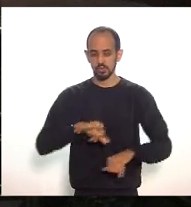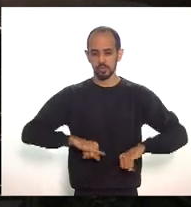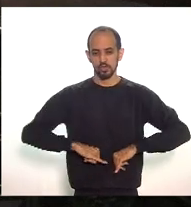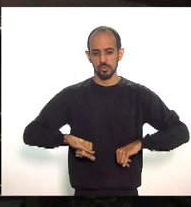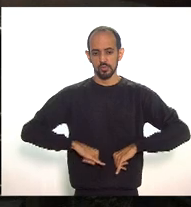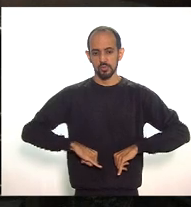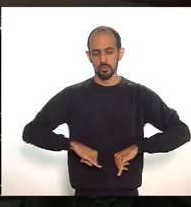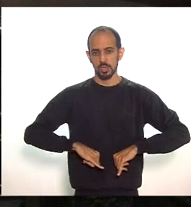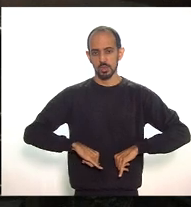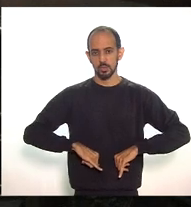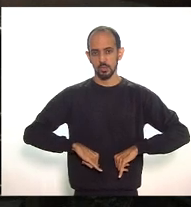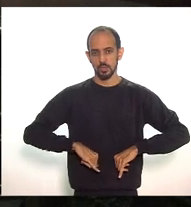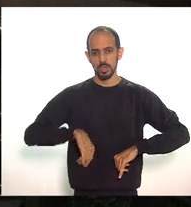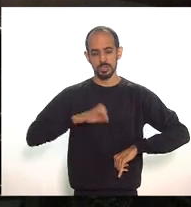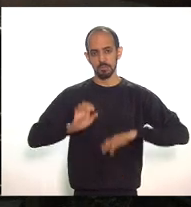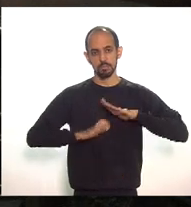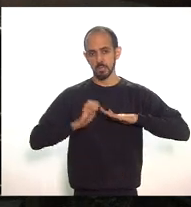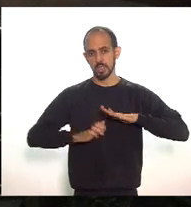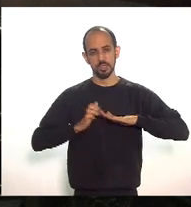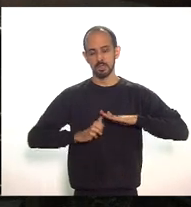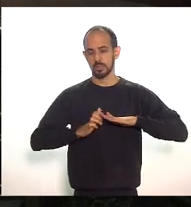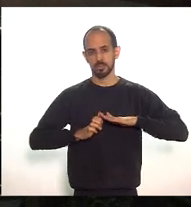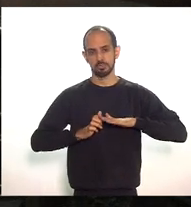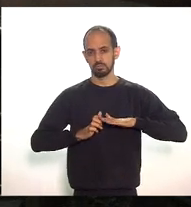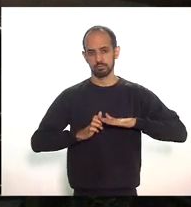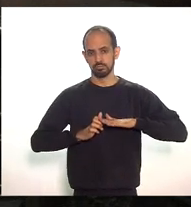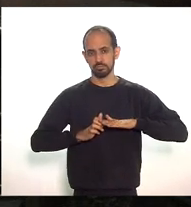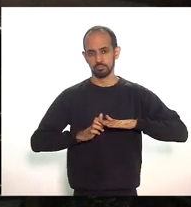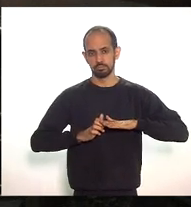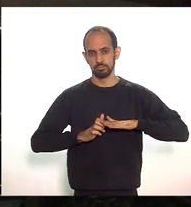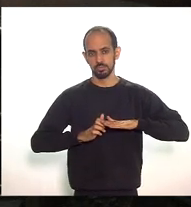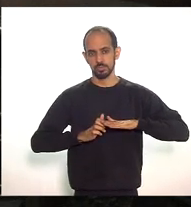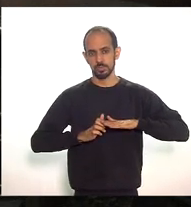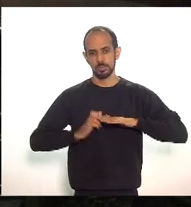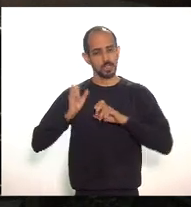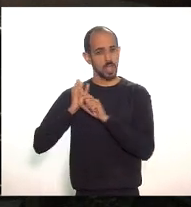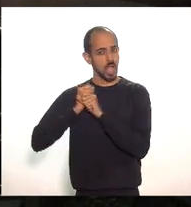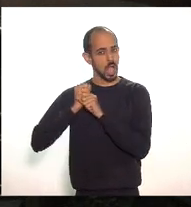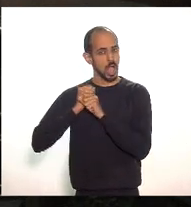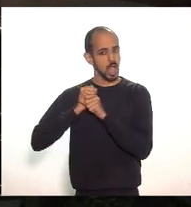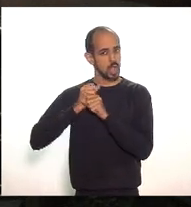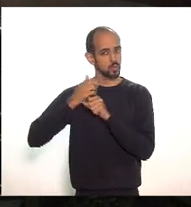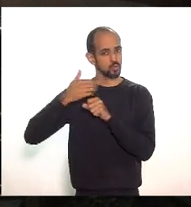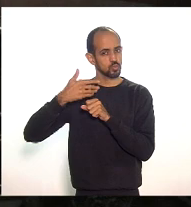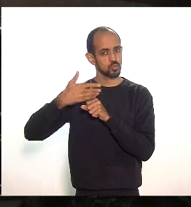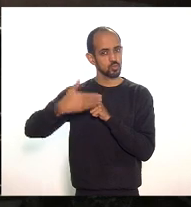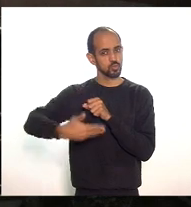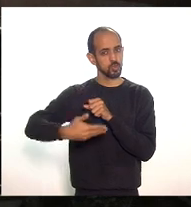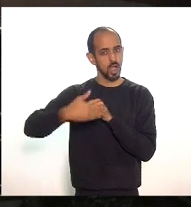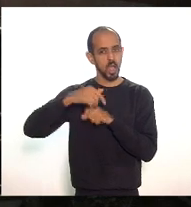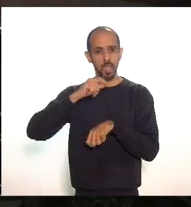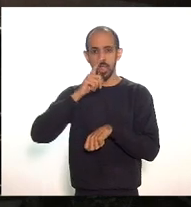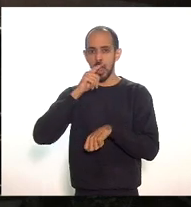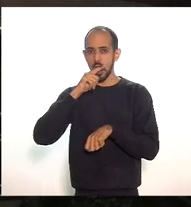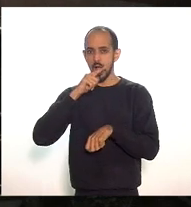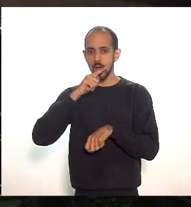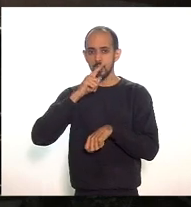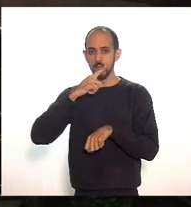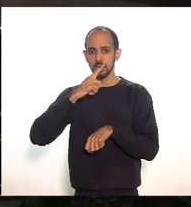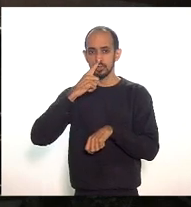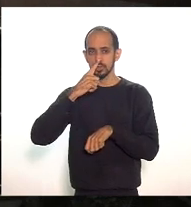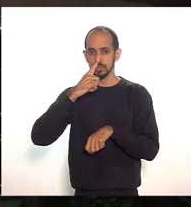com essa estatal Em que ano após ano fornece água podre